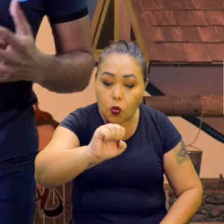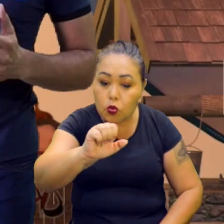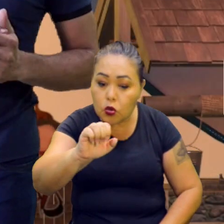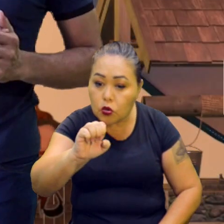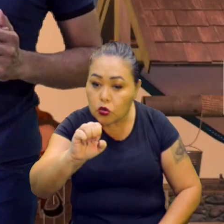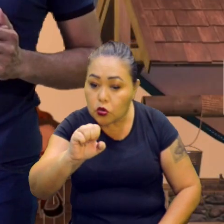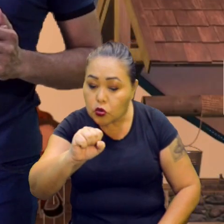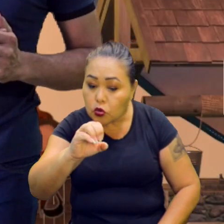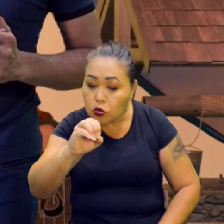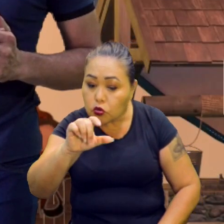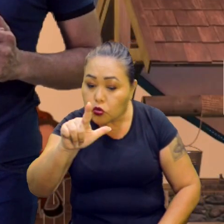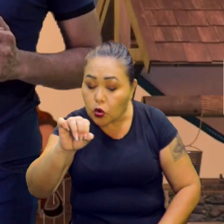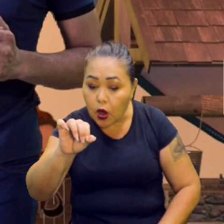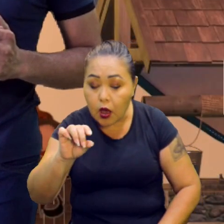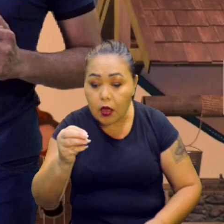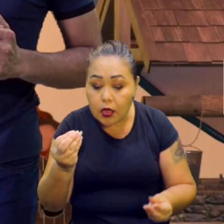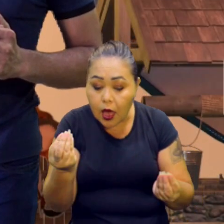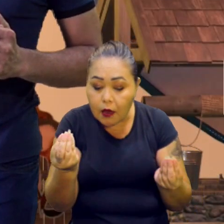decomposição da matéria orgânica,